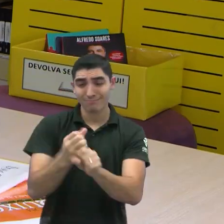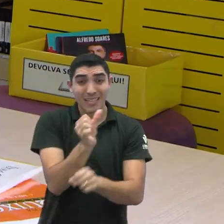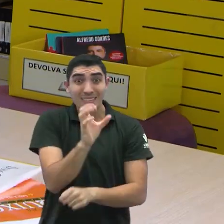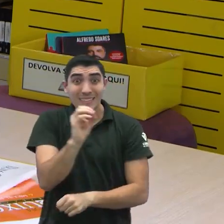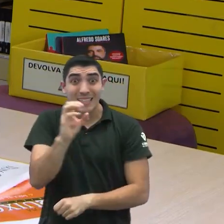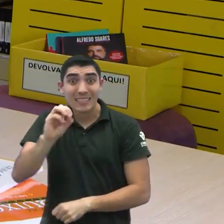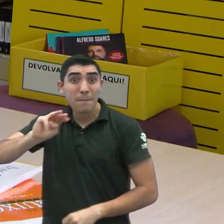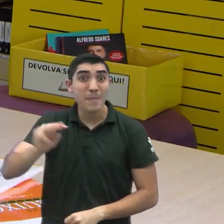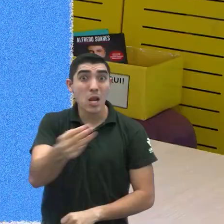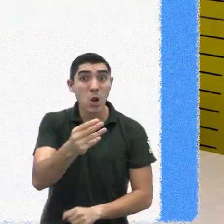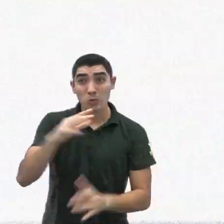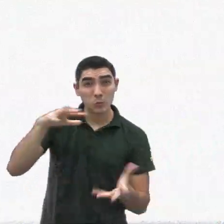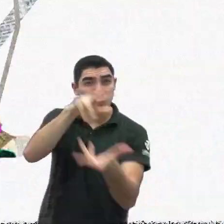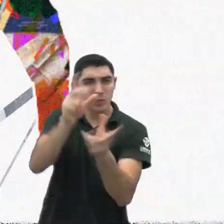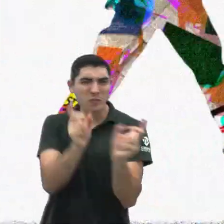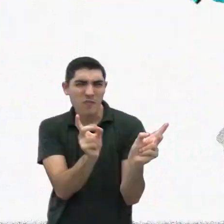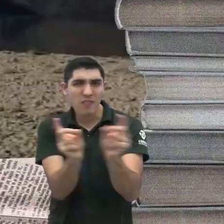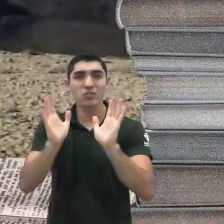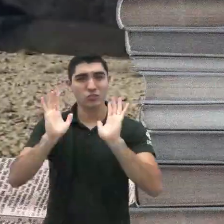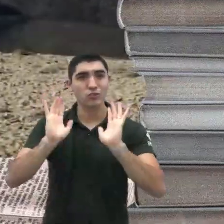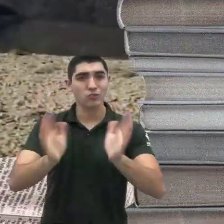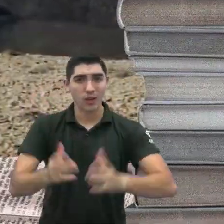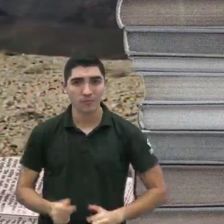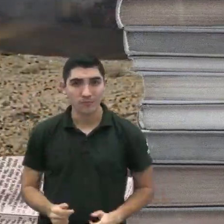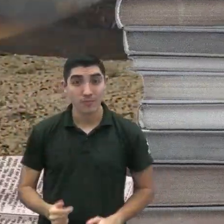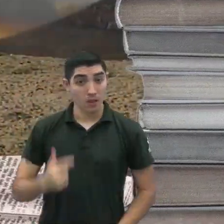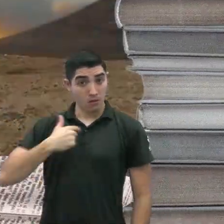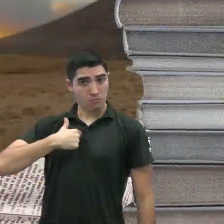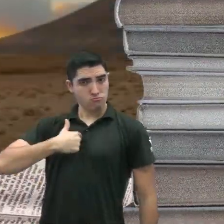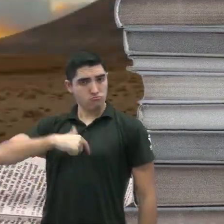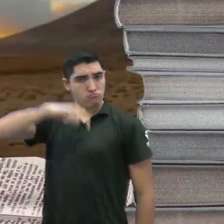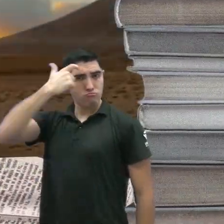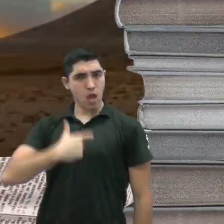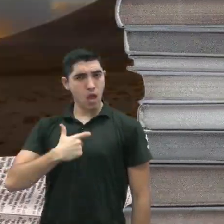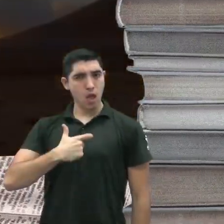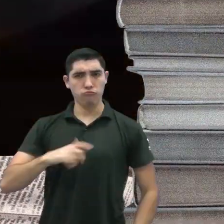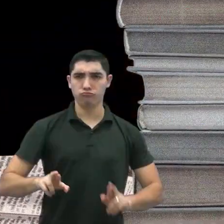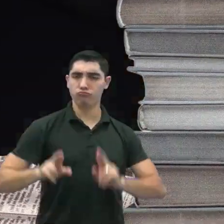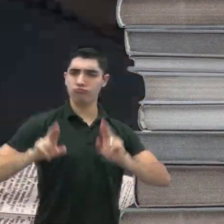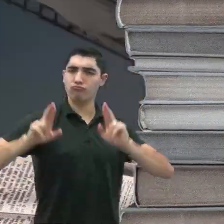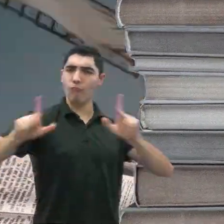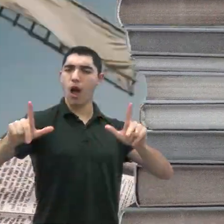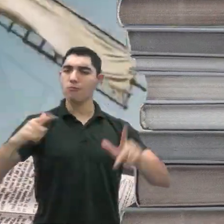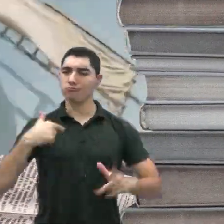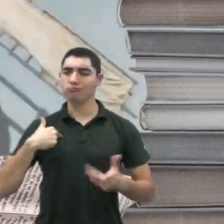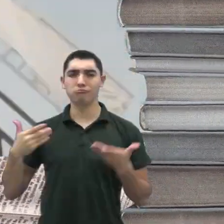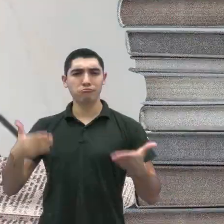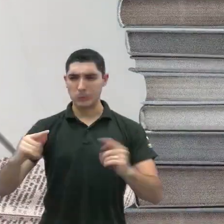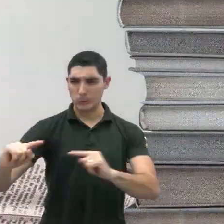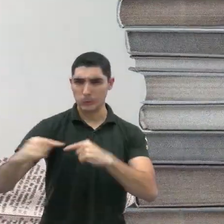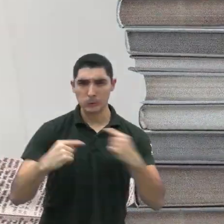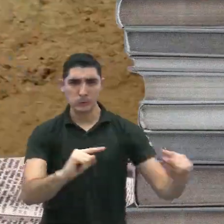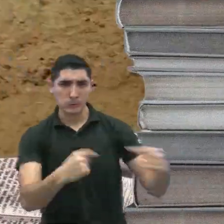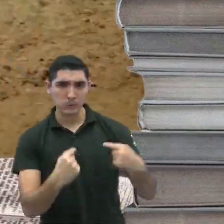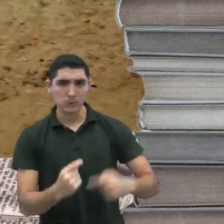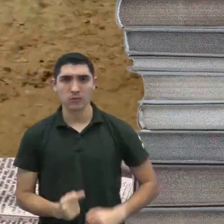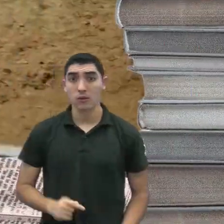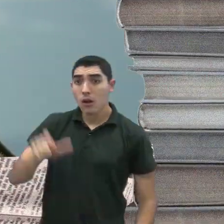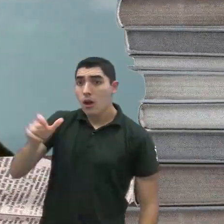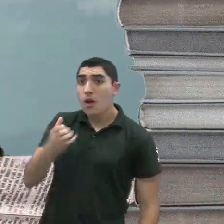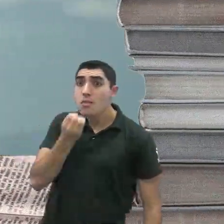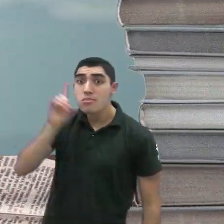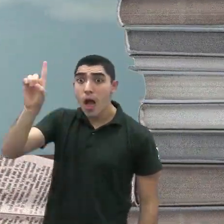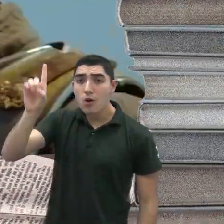redor do mundo. I am the man for whom all dangers are expressly reserved. Good God, Sancho!